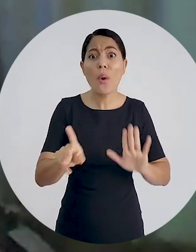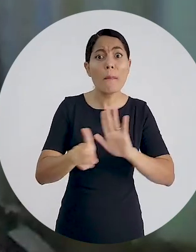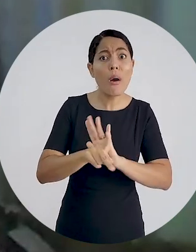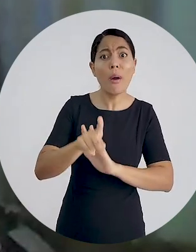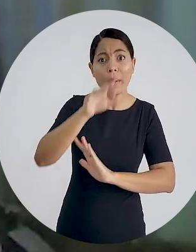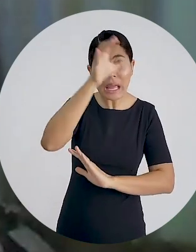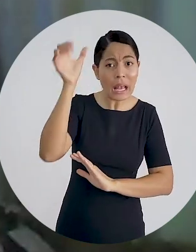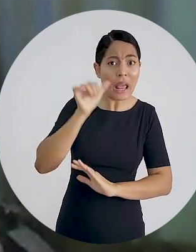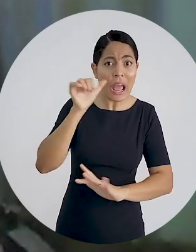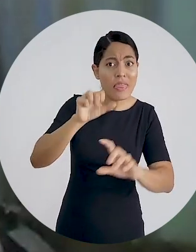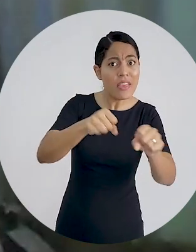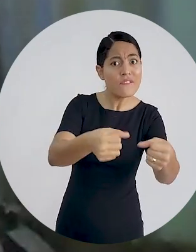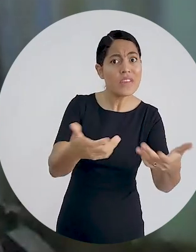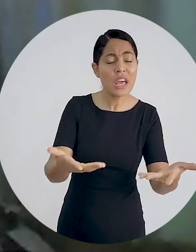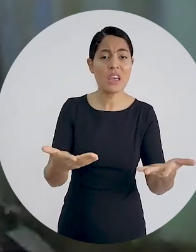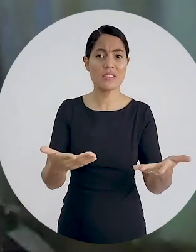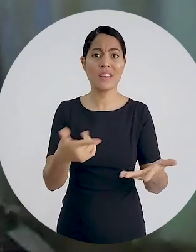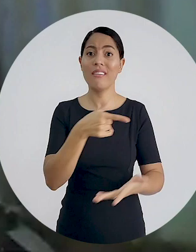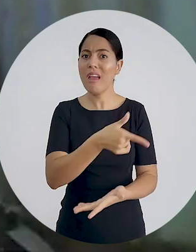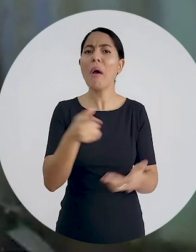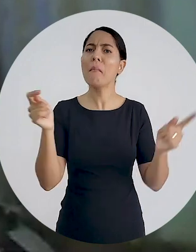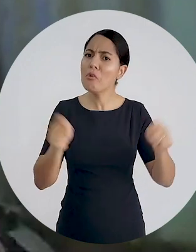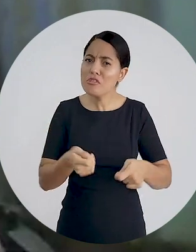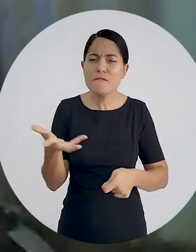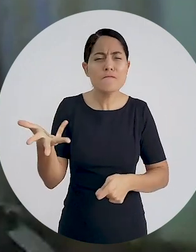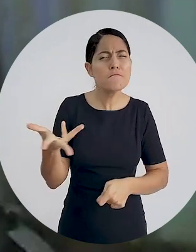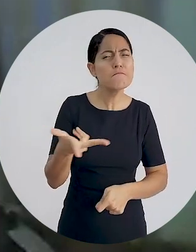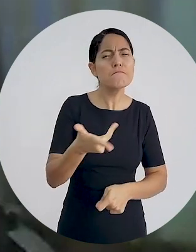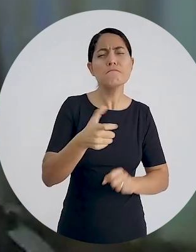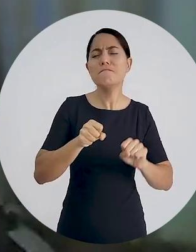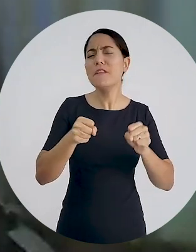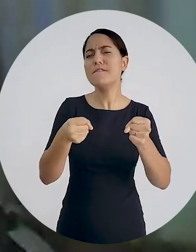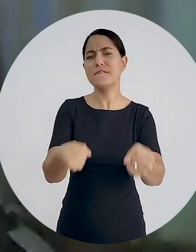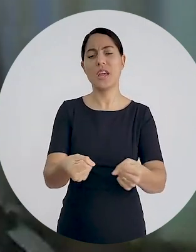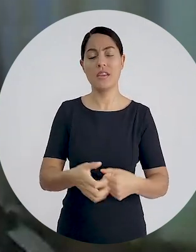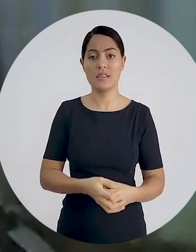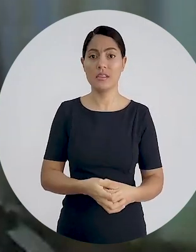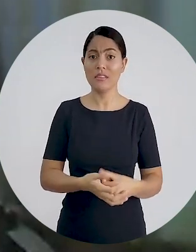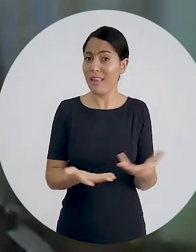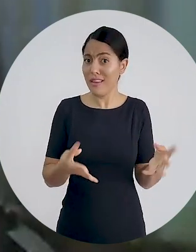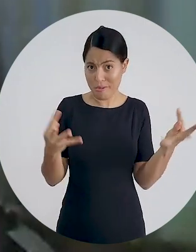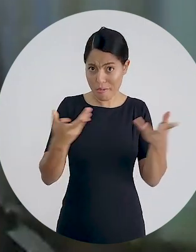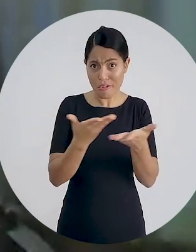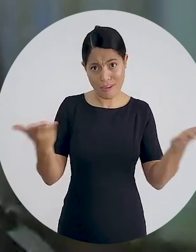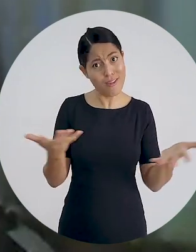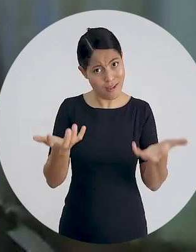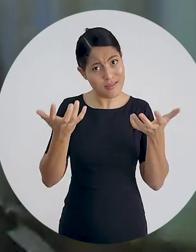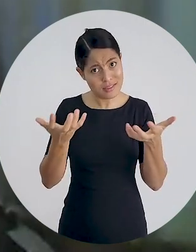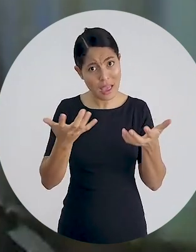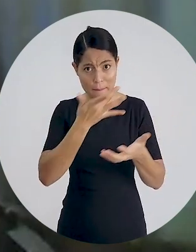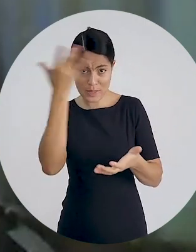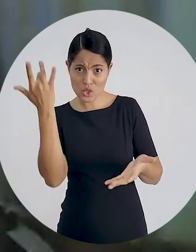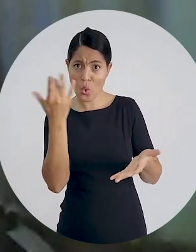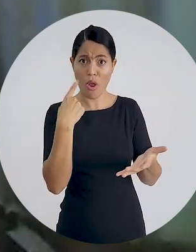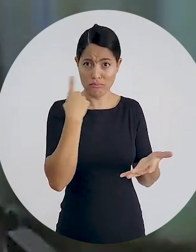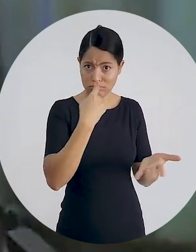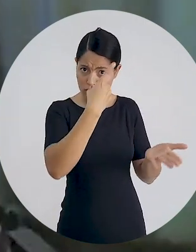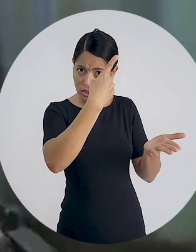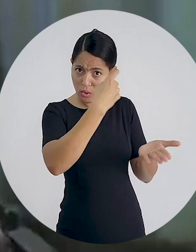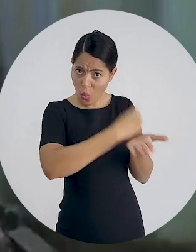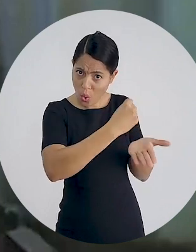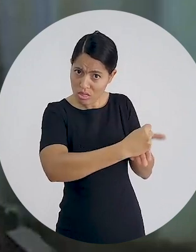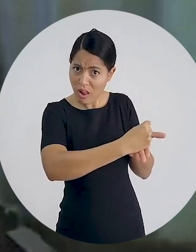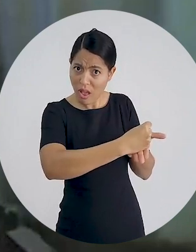apenas fazendo a defesa da cliente delas, a melhor defesa possível, que é tudo que a gente quer quando a gente contrata uma